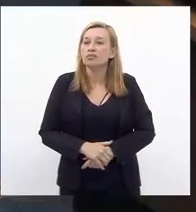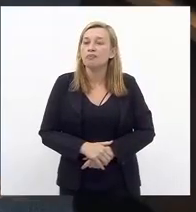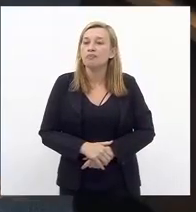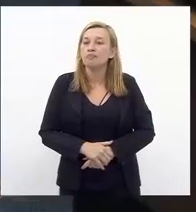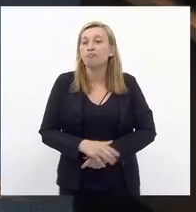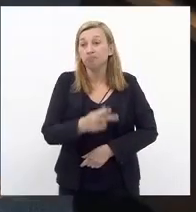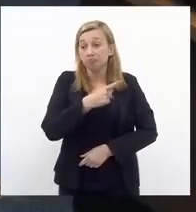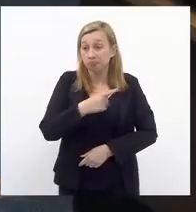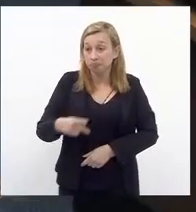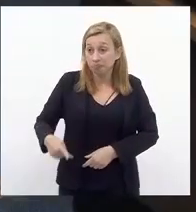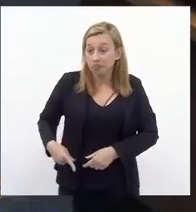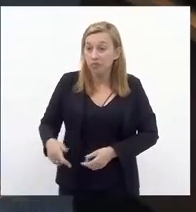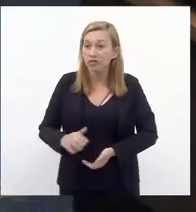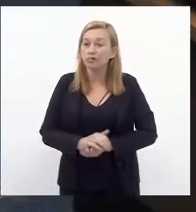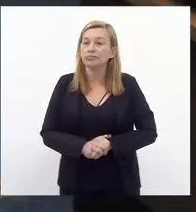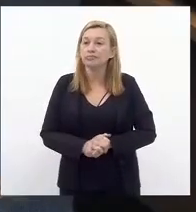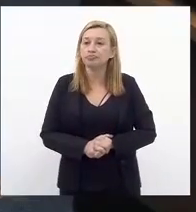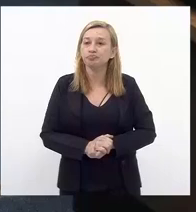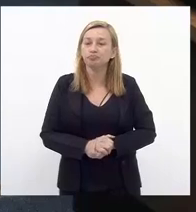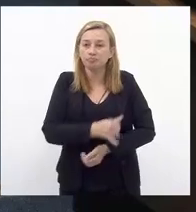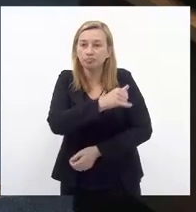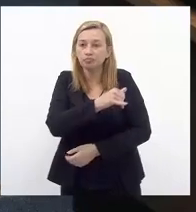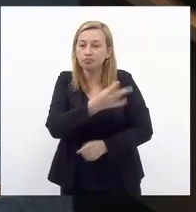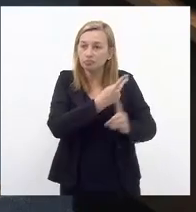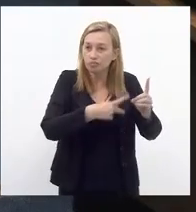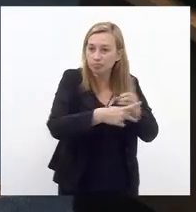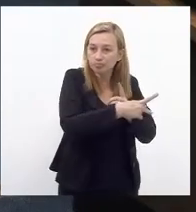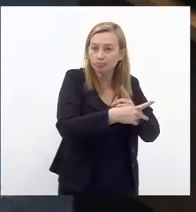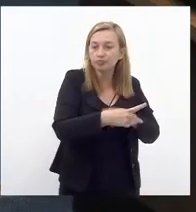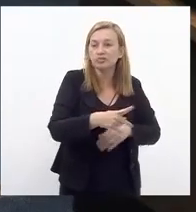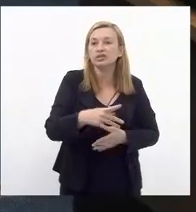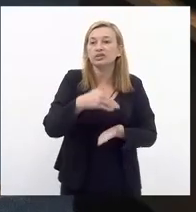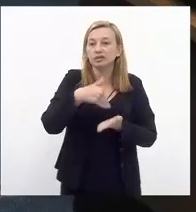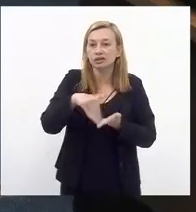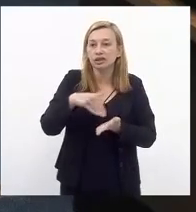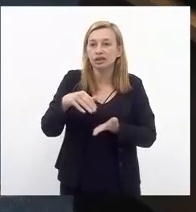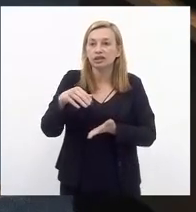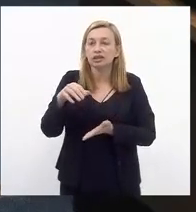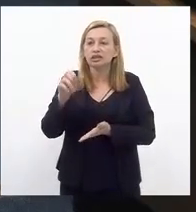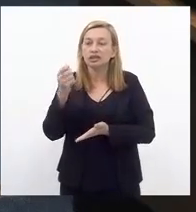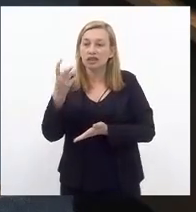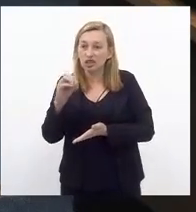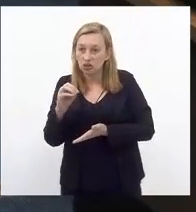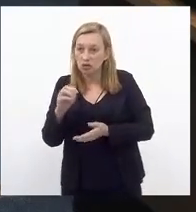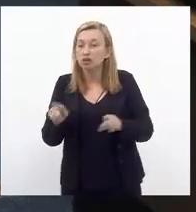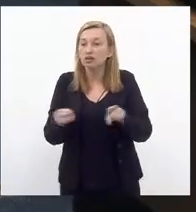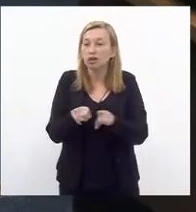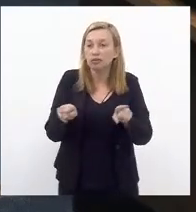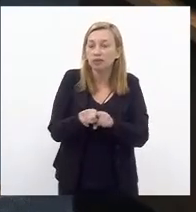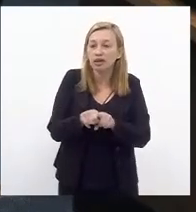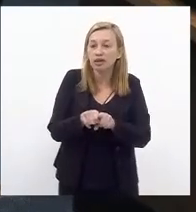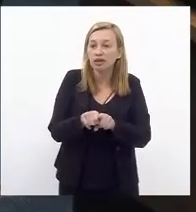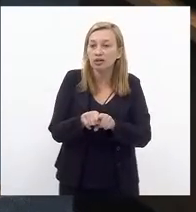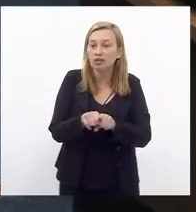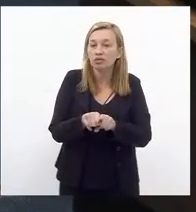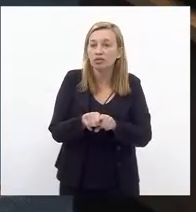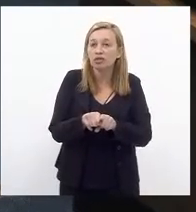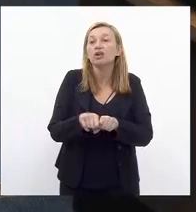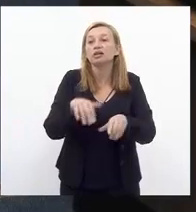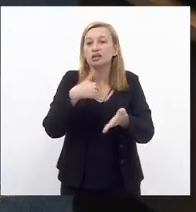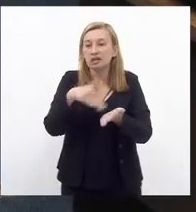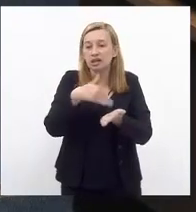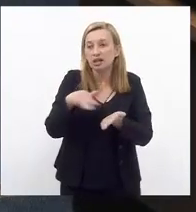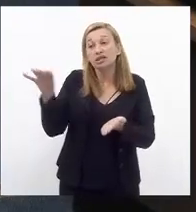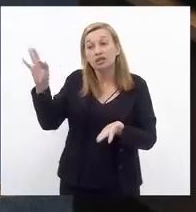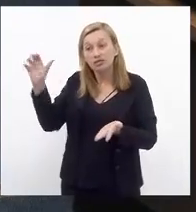presidente do Rio previdência secretário Sérgio Aureliano e também a forma pela qual